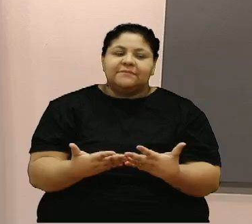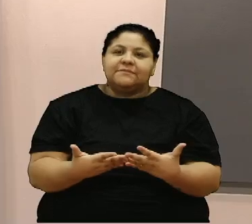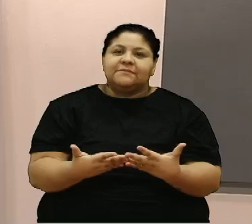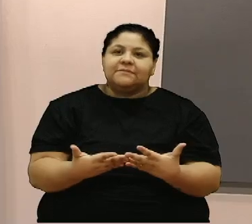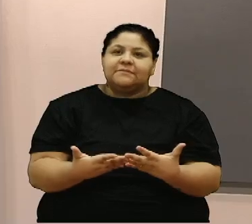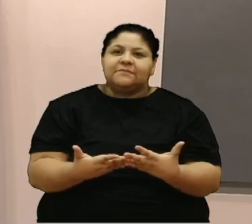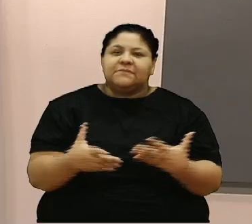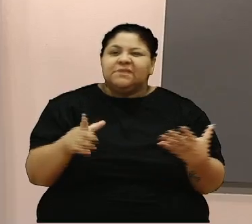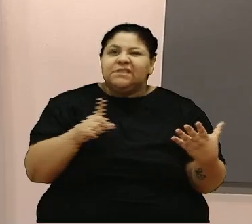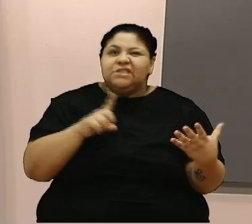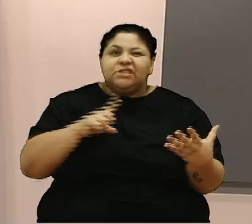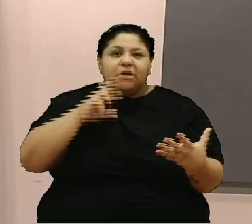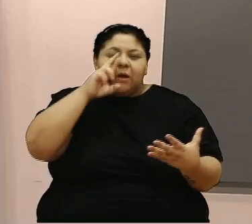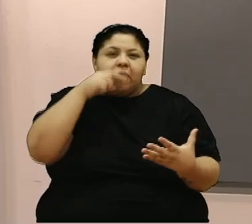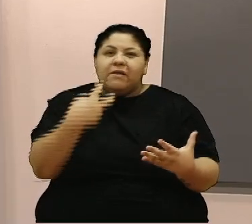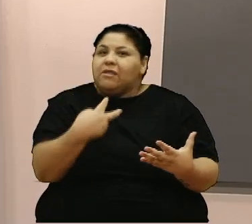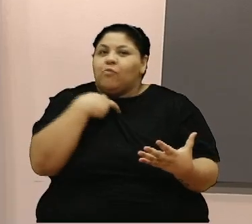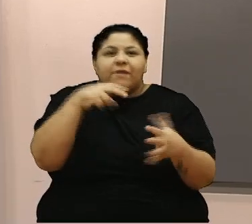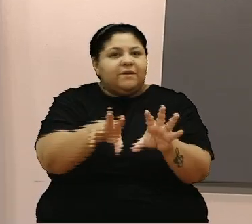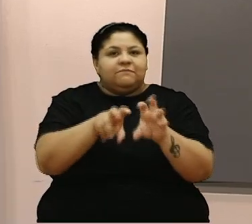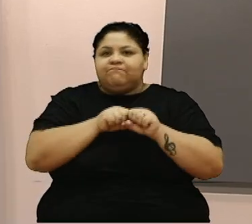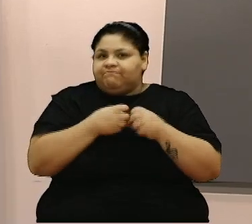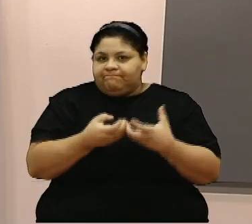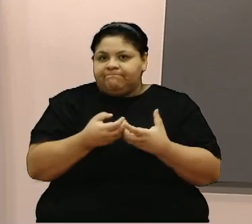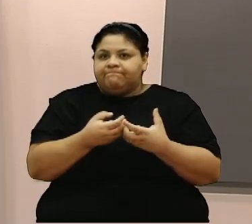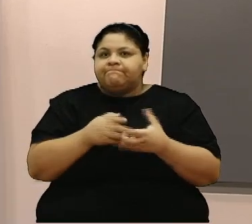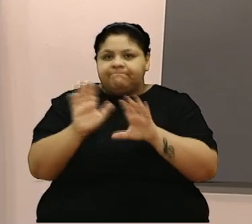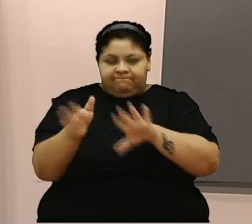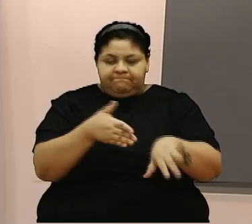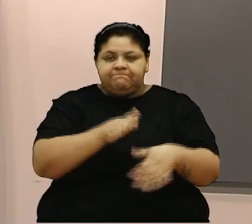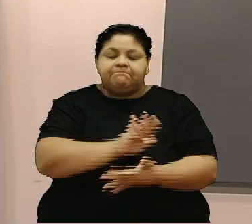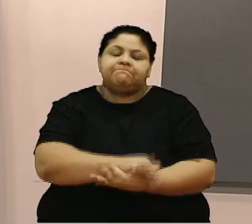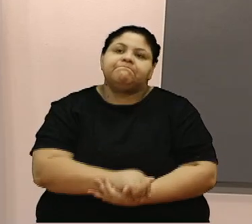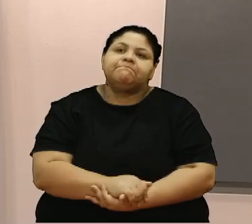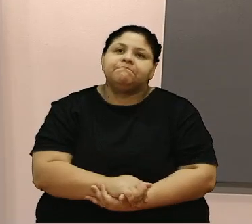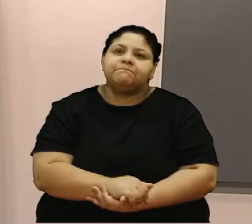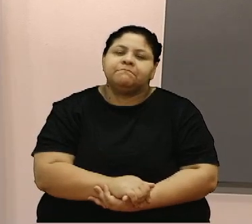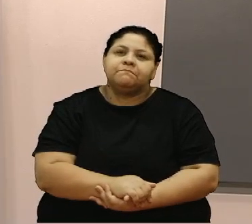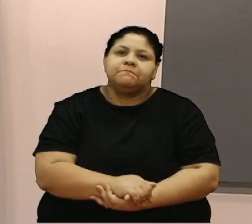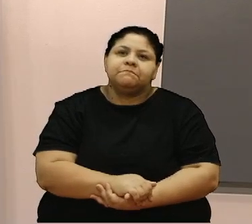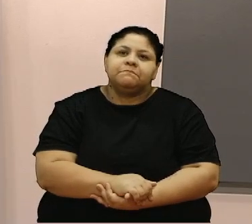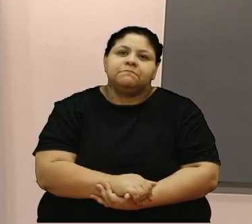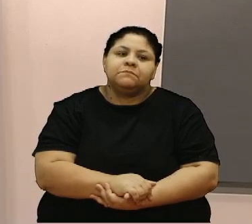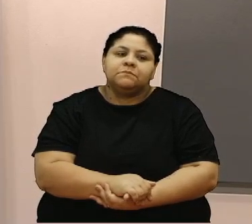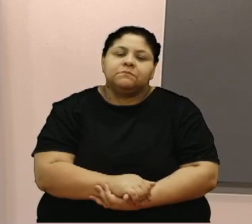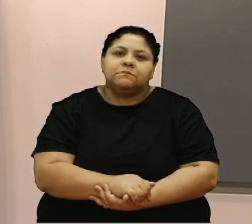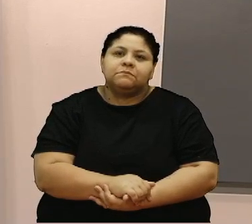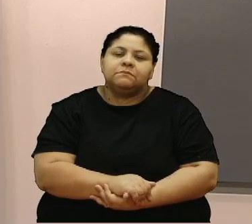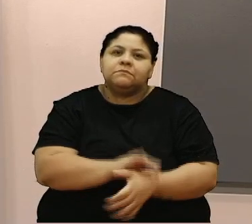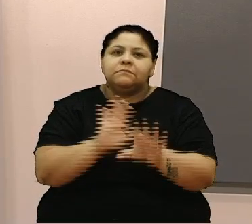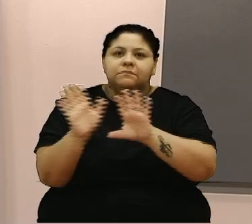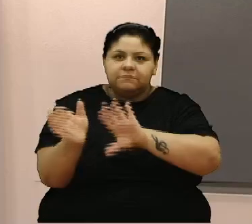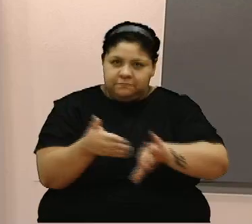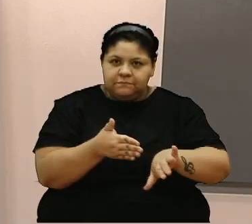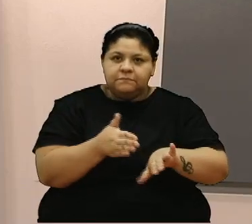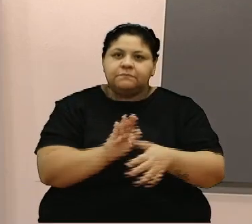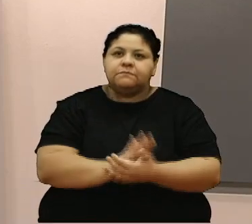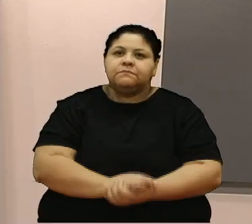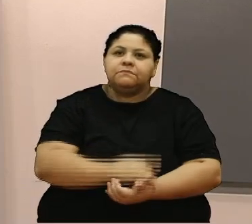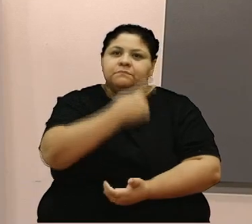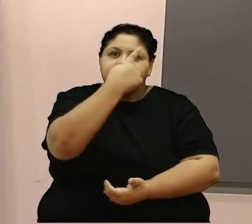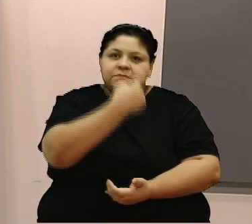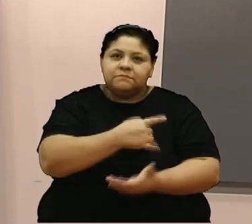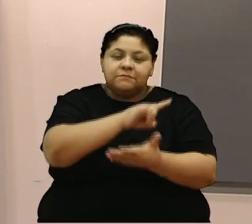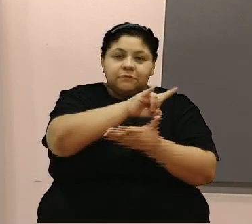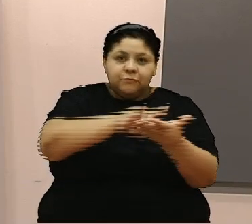gatos muito ariscos e não puderam ser adotados. Pode passar o próximo, por favor. Pode passar mais adiante, esse é o documento